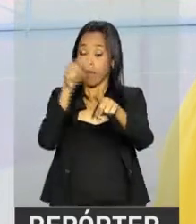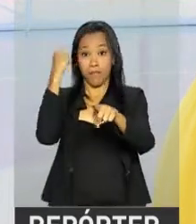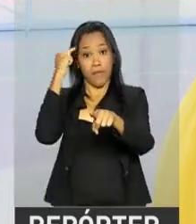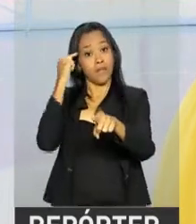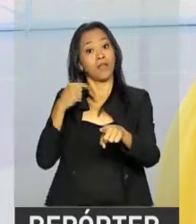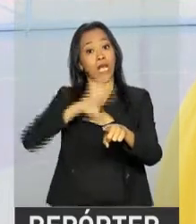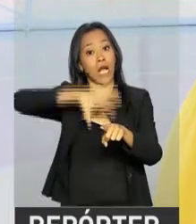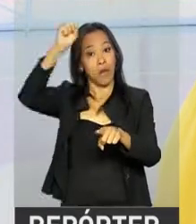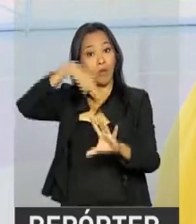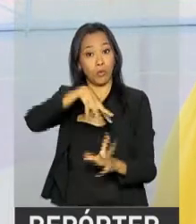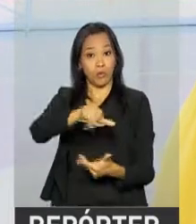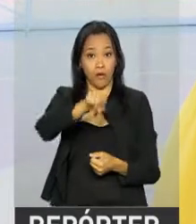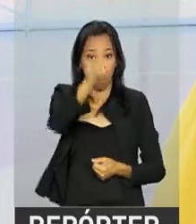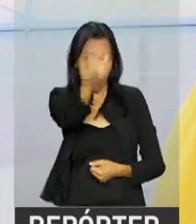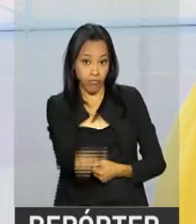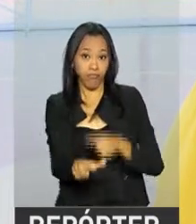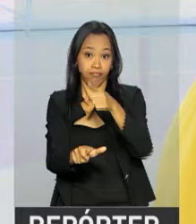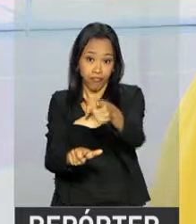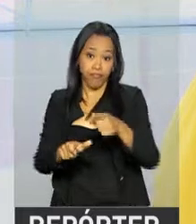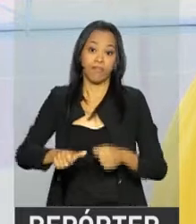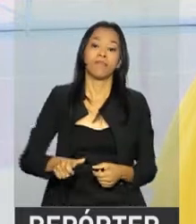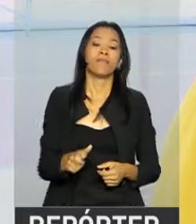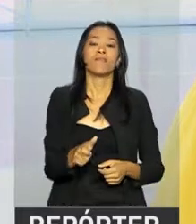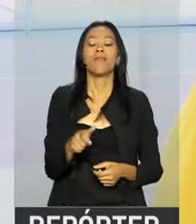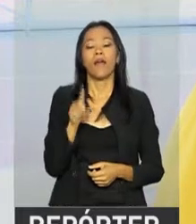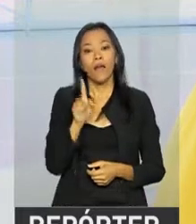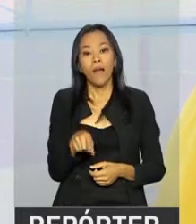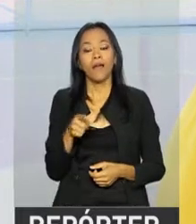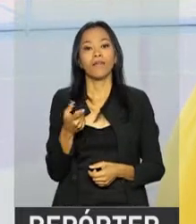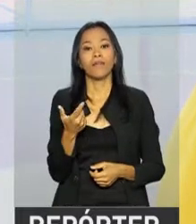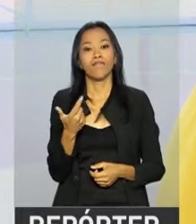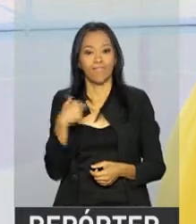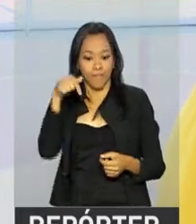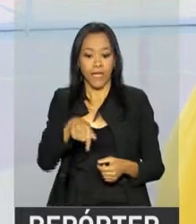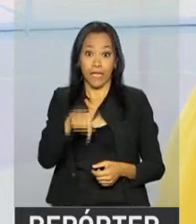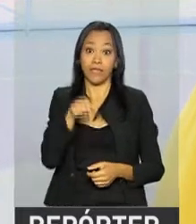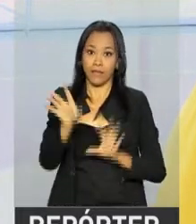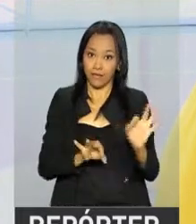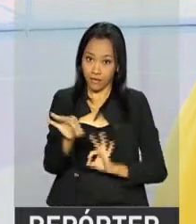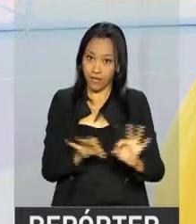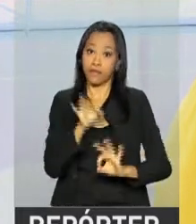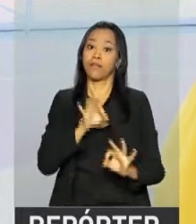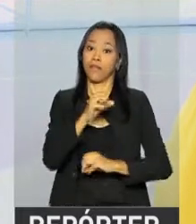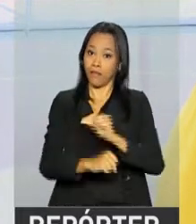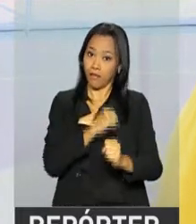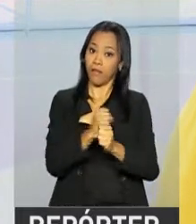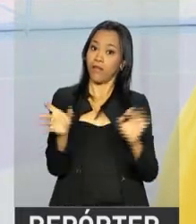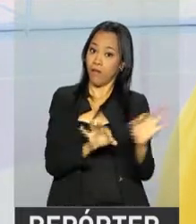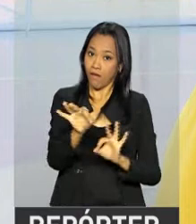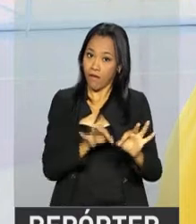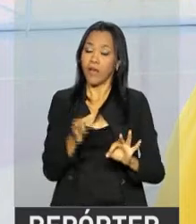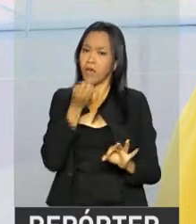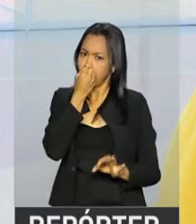mesmo, porque é o campeonato que está aí proposto para a gente esse ano, né? E a gente tem que obter um